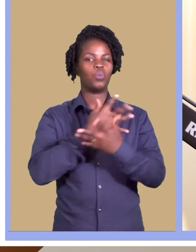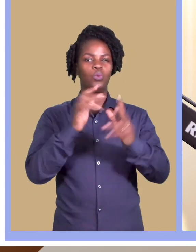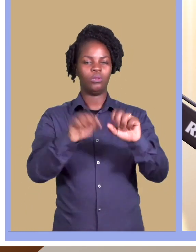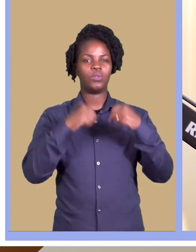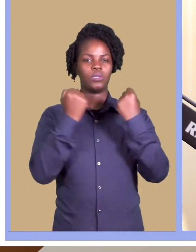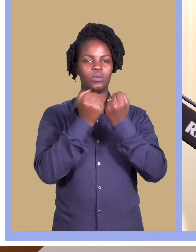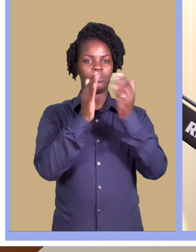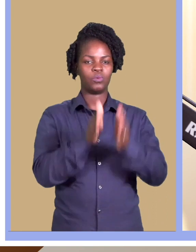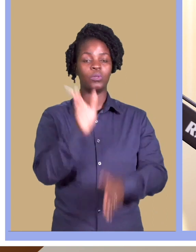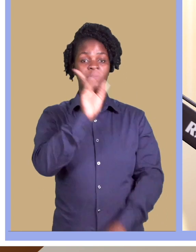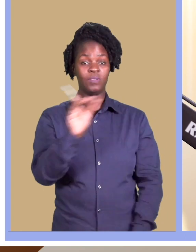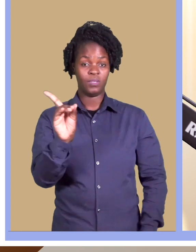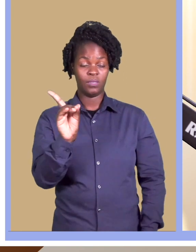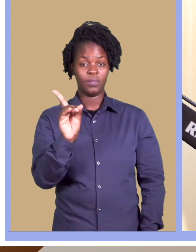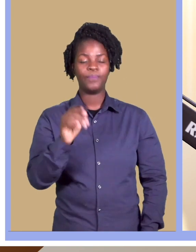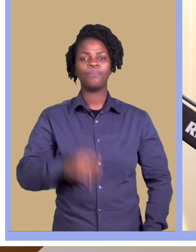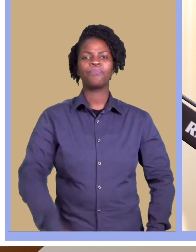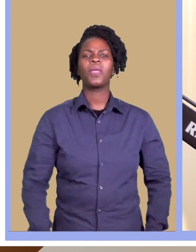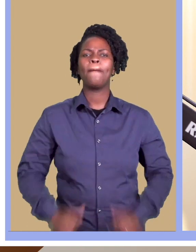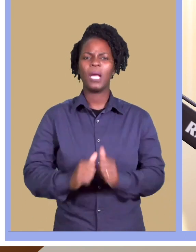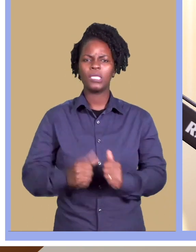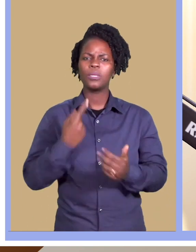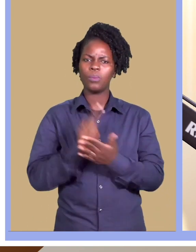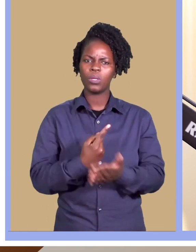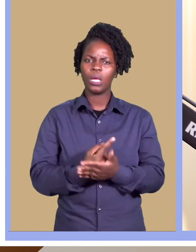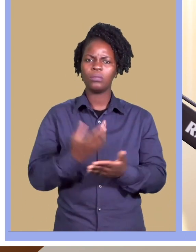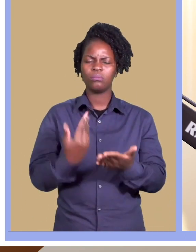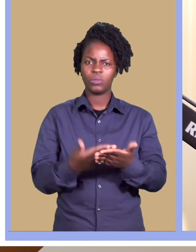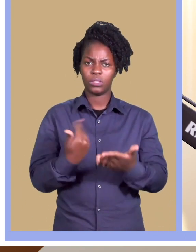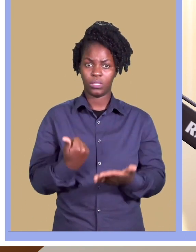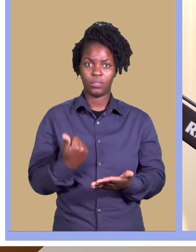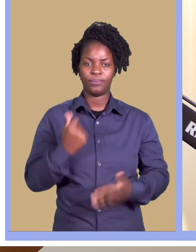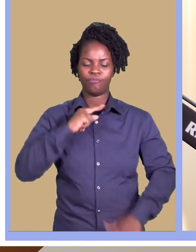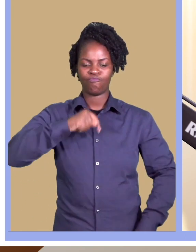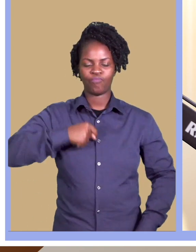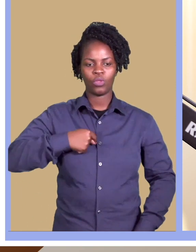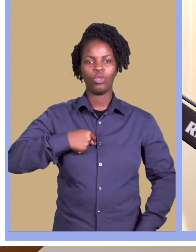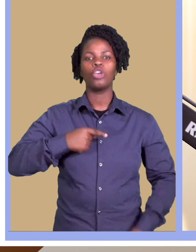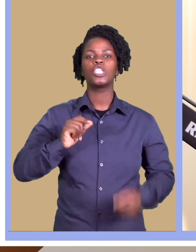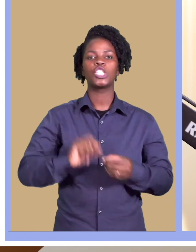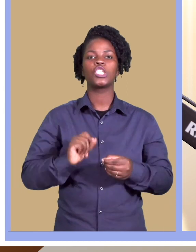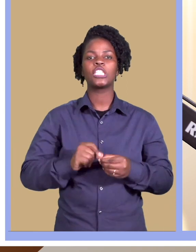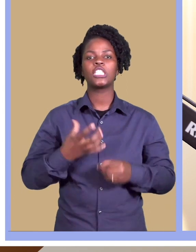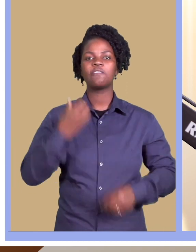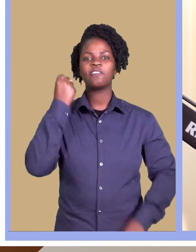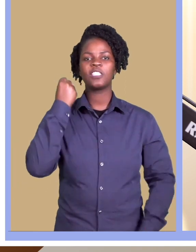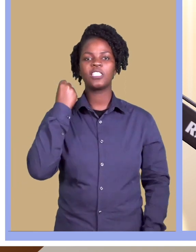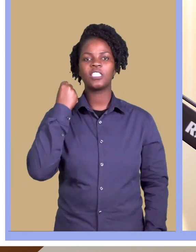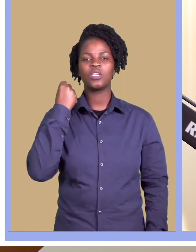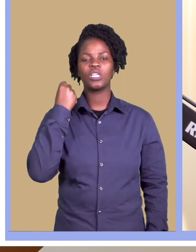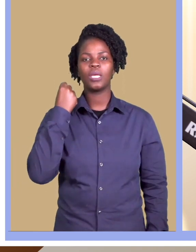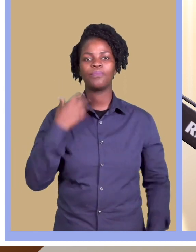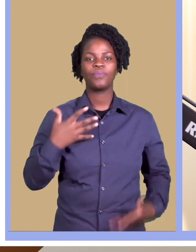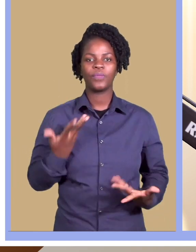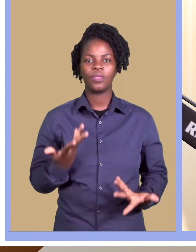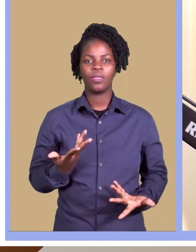porque abre-nos a possibilidade de reforçar o discurso à volta de direitos